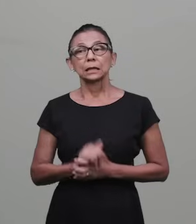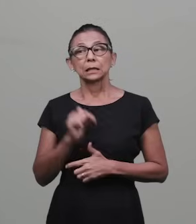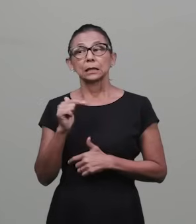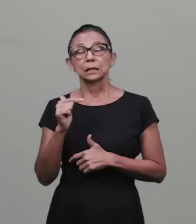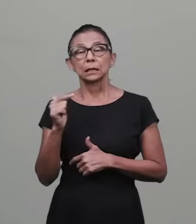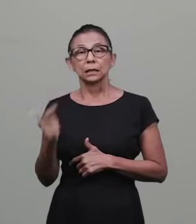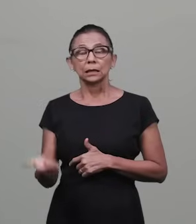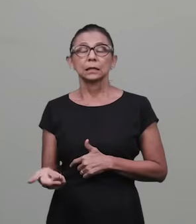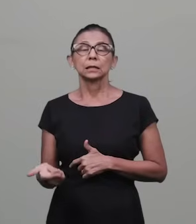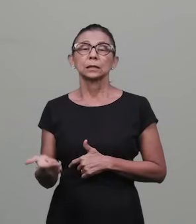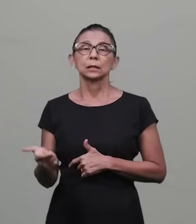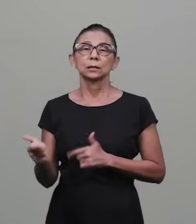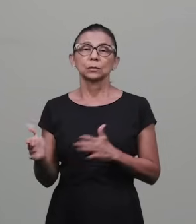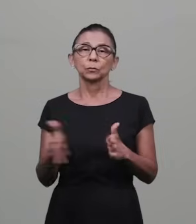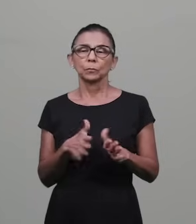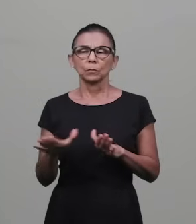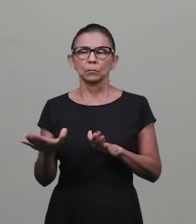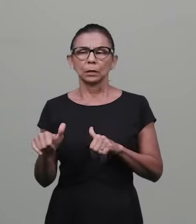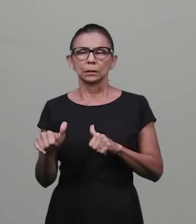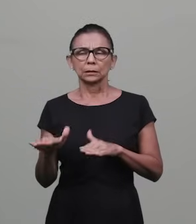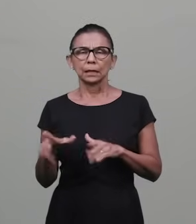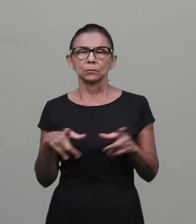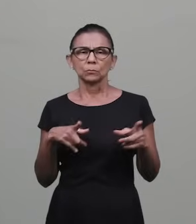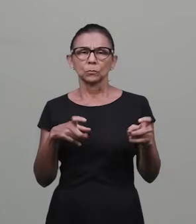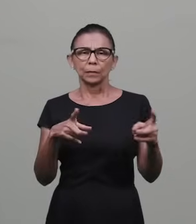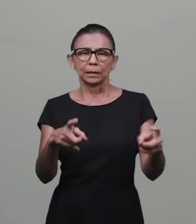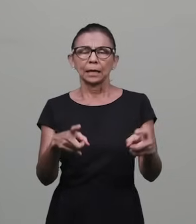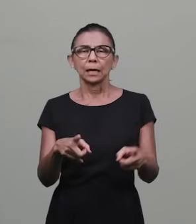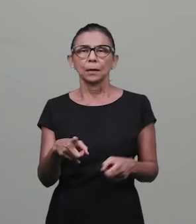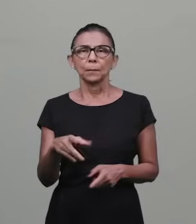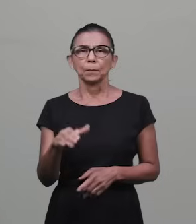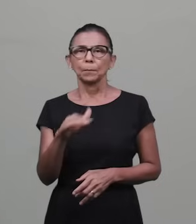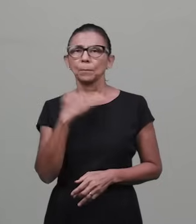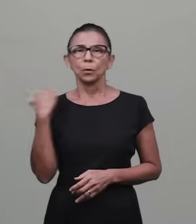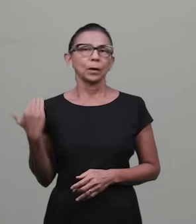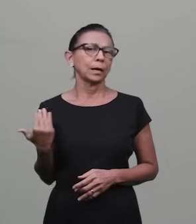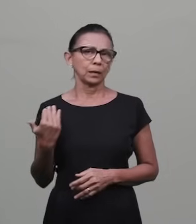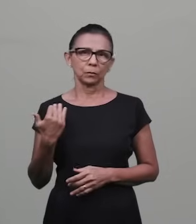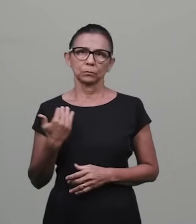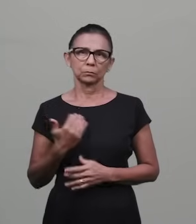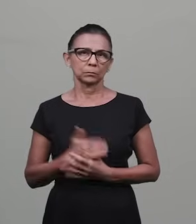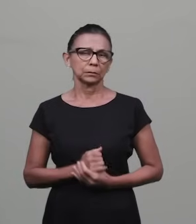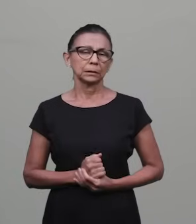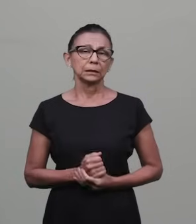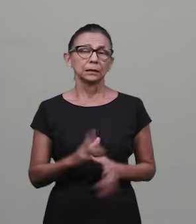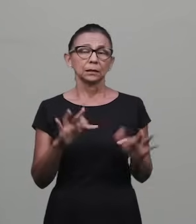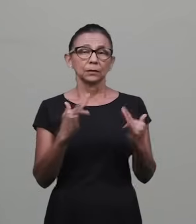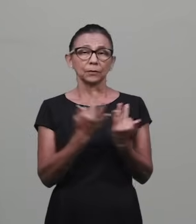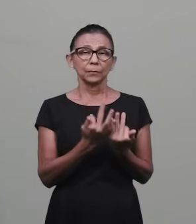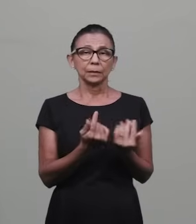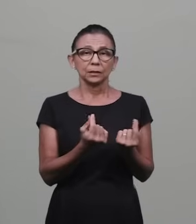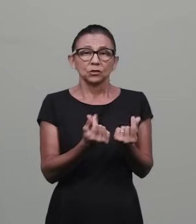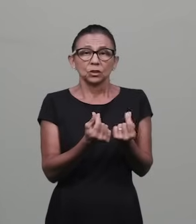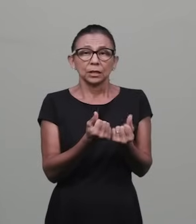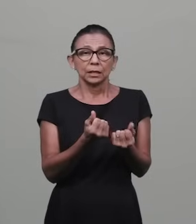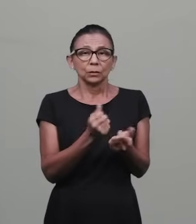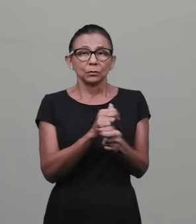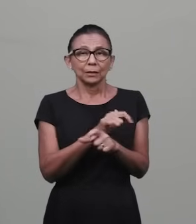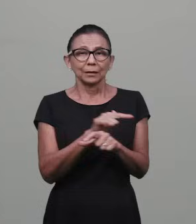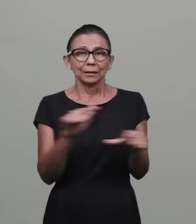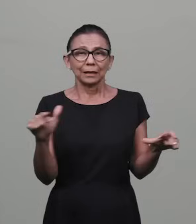amigo de Zwinglio, que o sucedeu depois, cuidou da esposa, ele é a esposa desse amigo